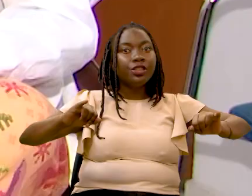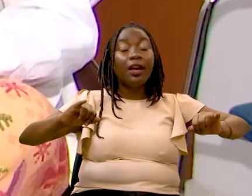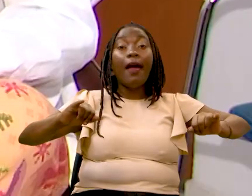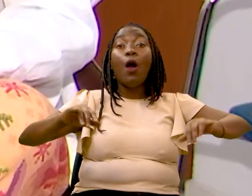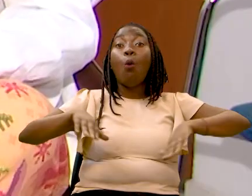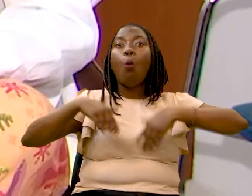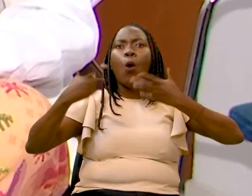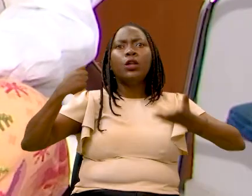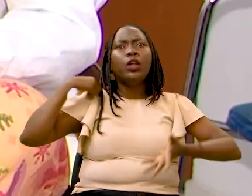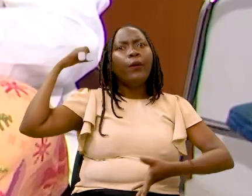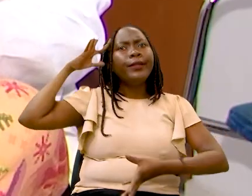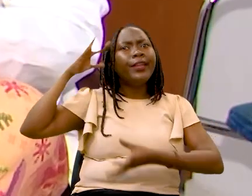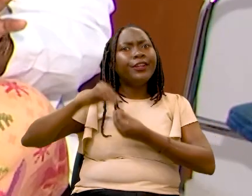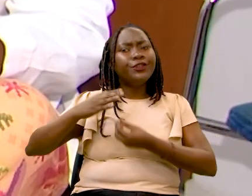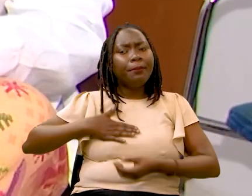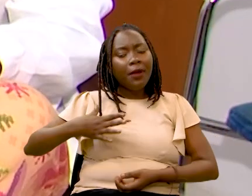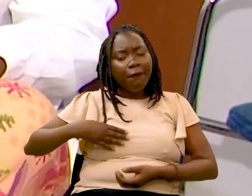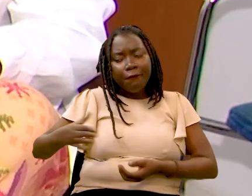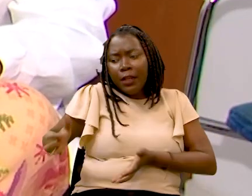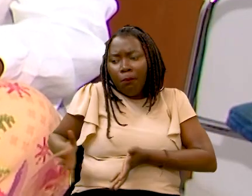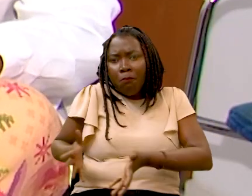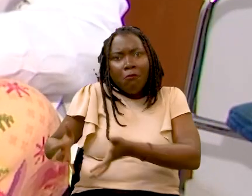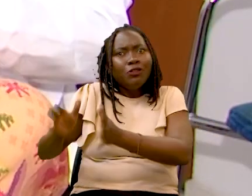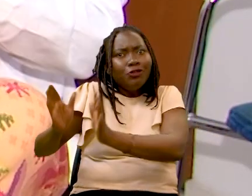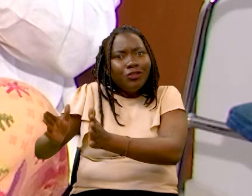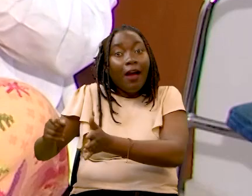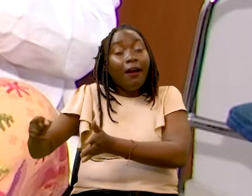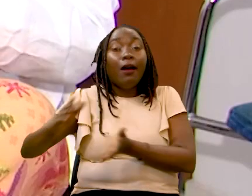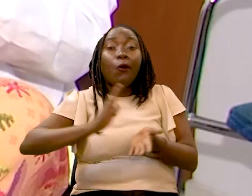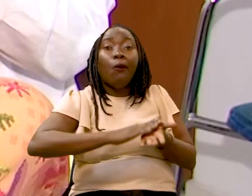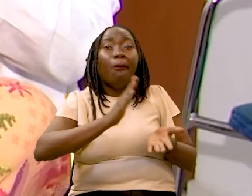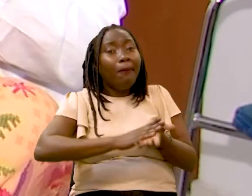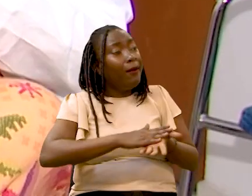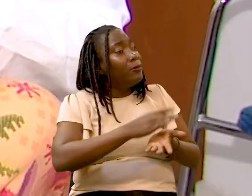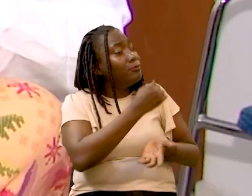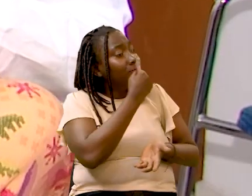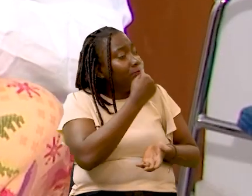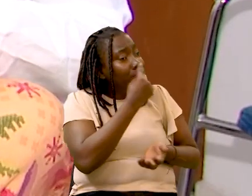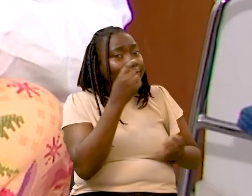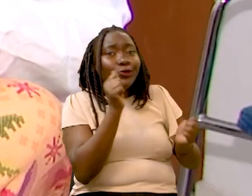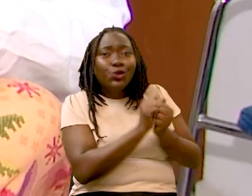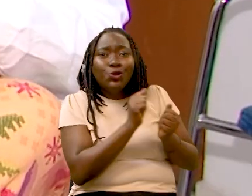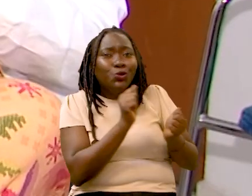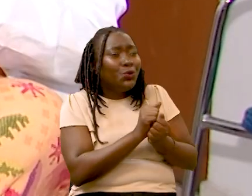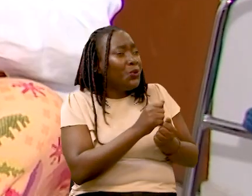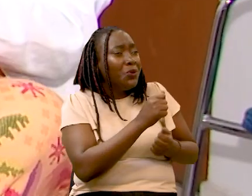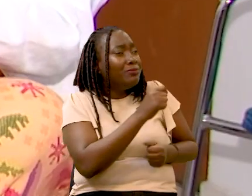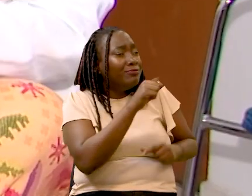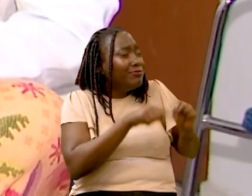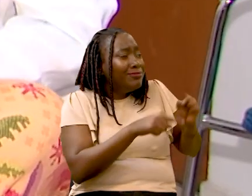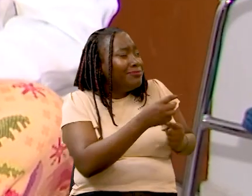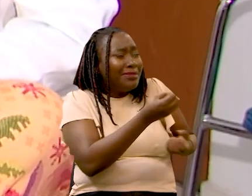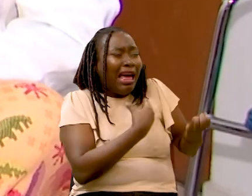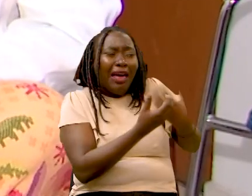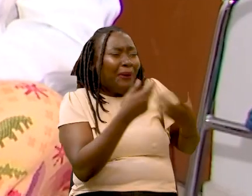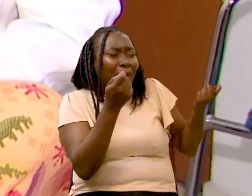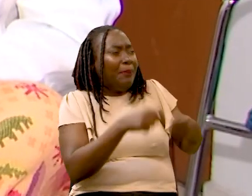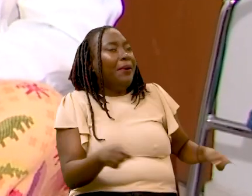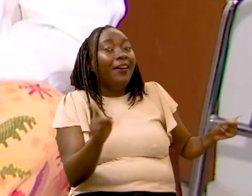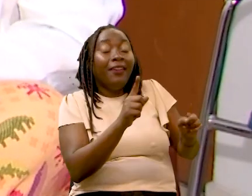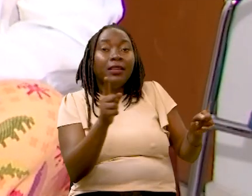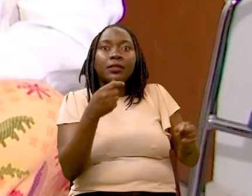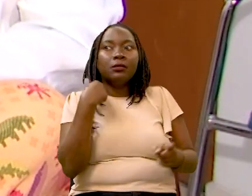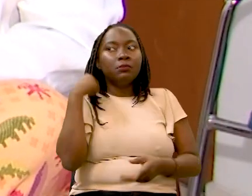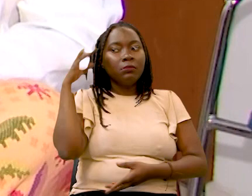isso. Quando eu entendi que a minha filha estava encaminhada, ela cobrando muita presença física ao invés dos bens